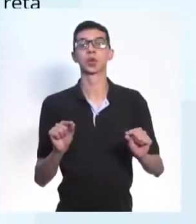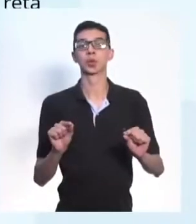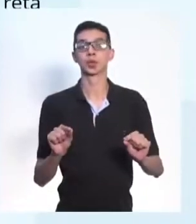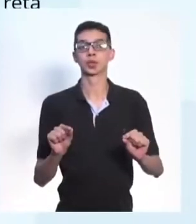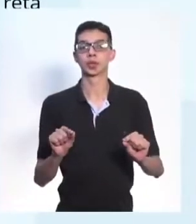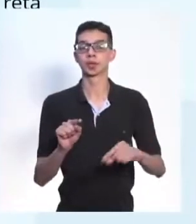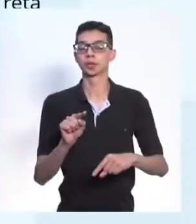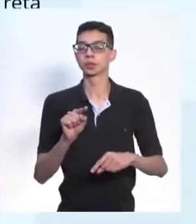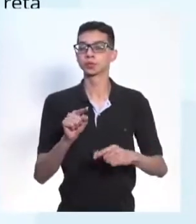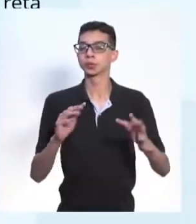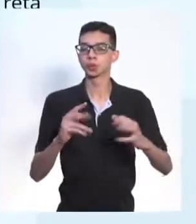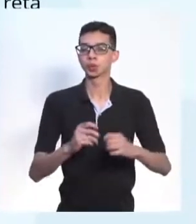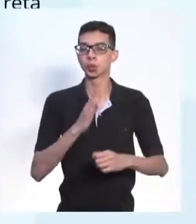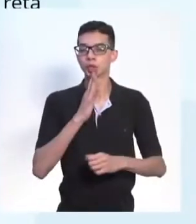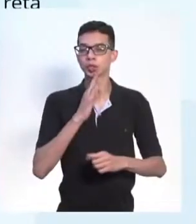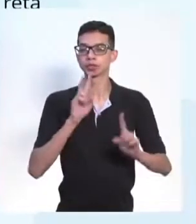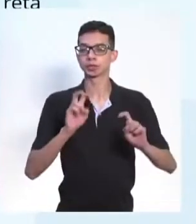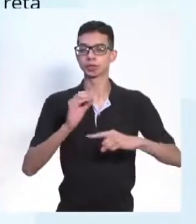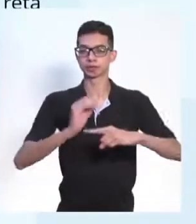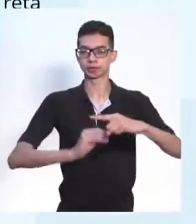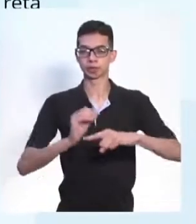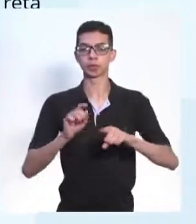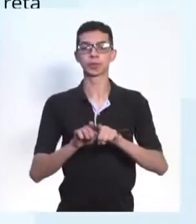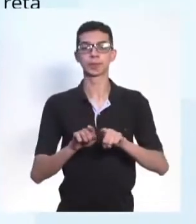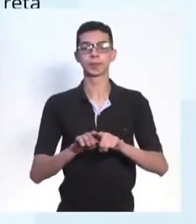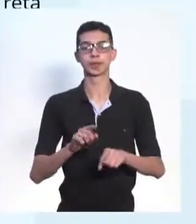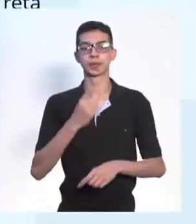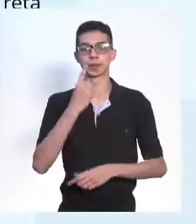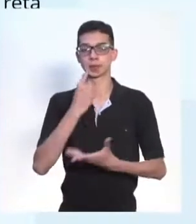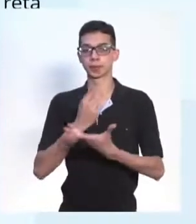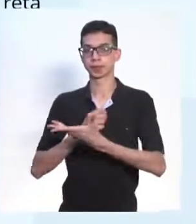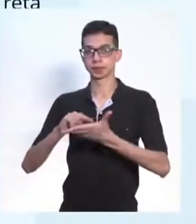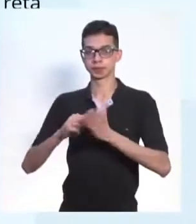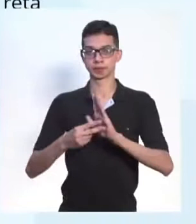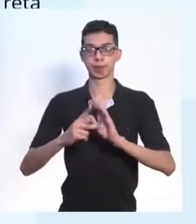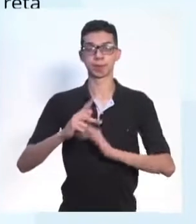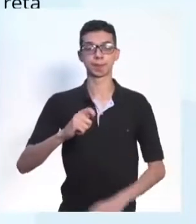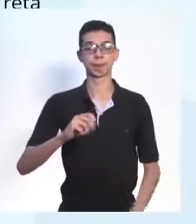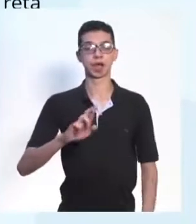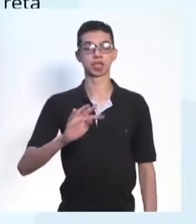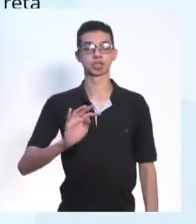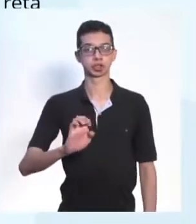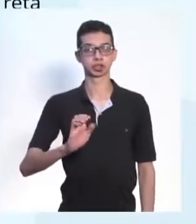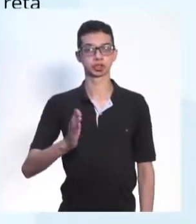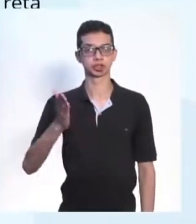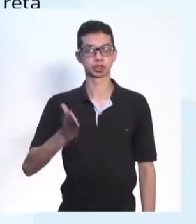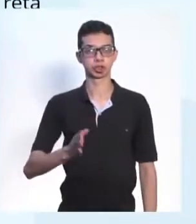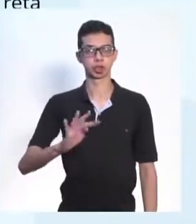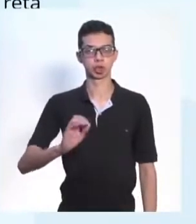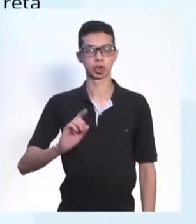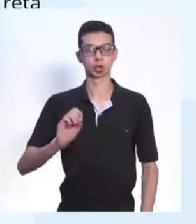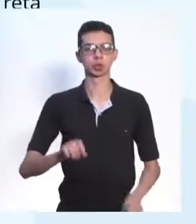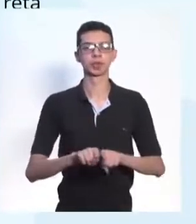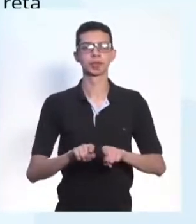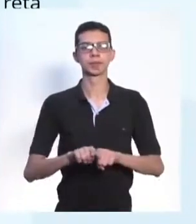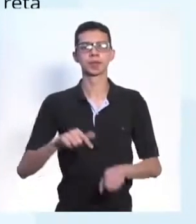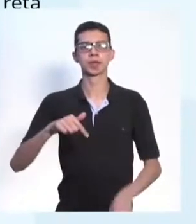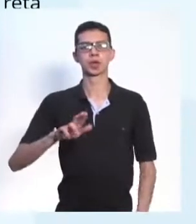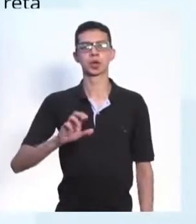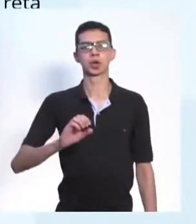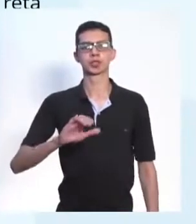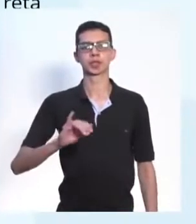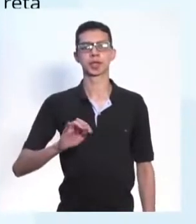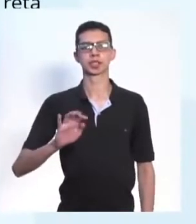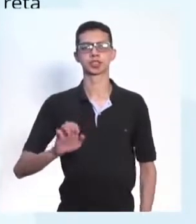significado, parte todo, quociente, quociente lembrando que é o resultado da divisão, equivalência, comparação,